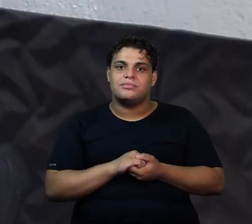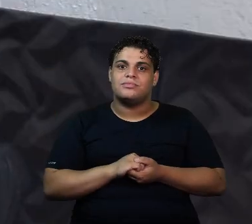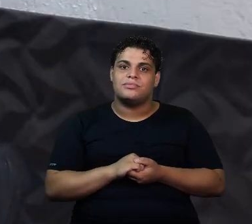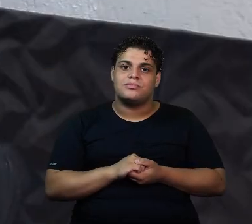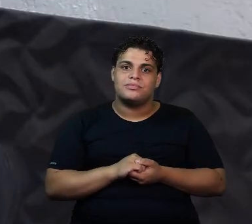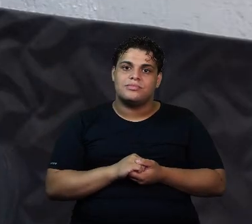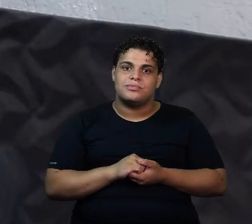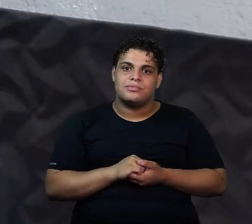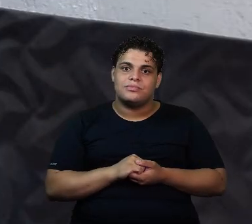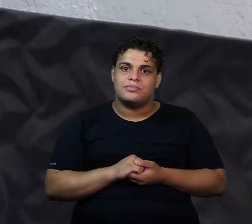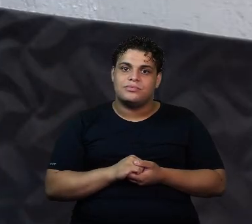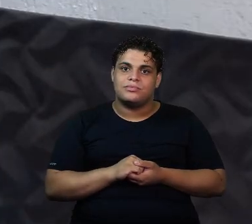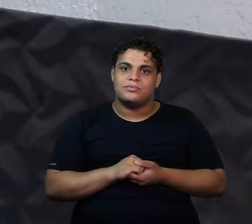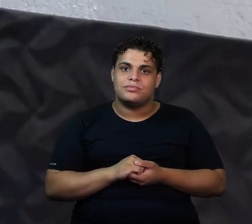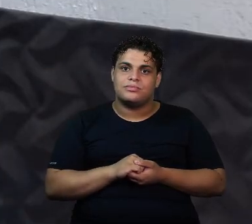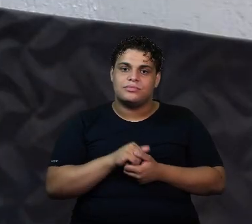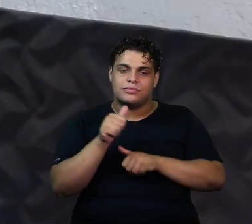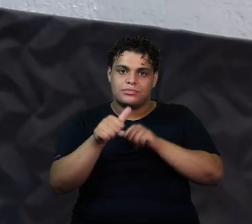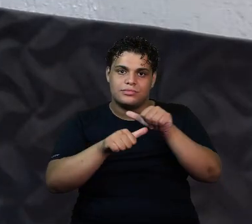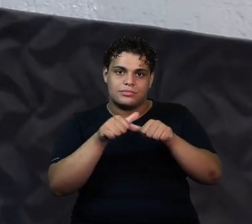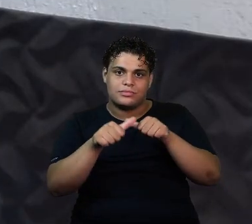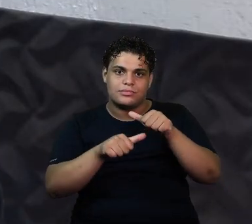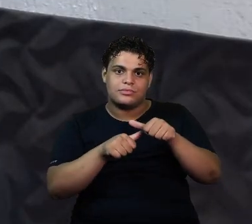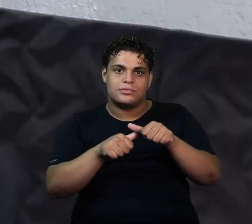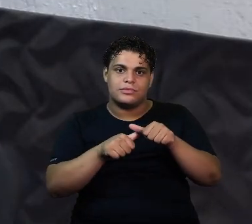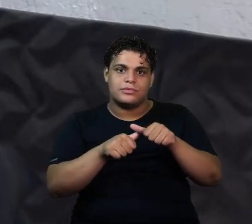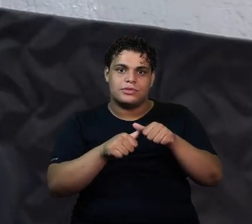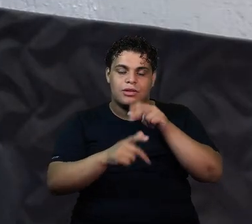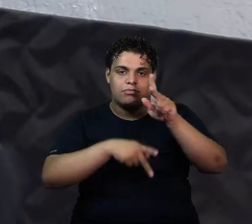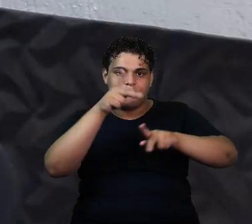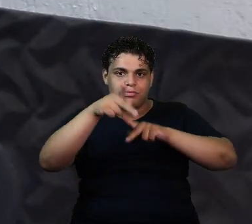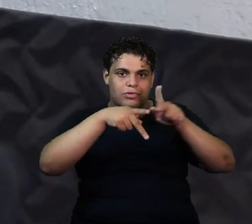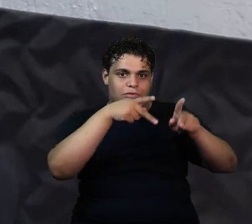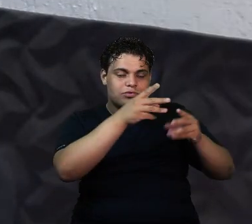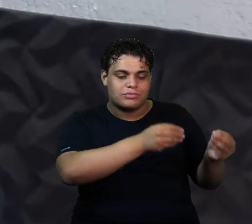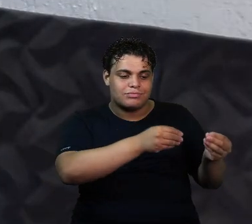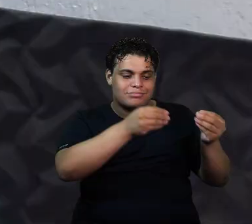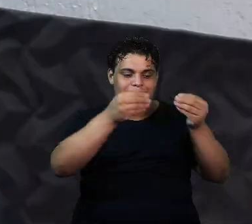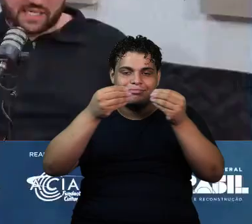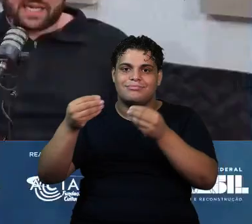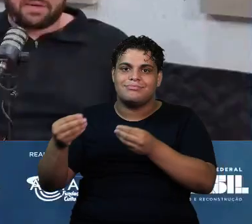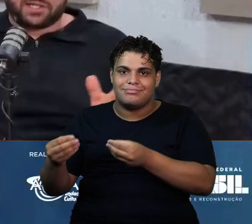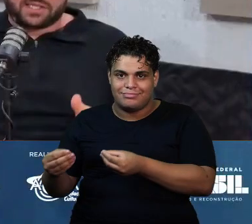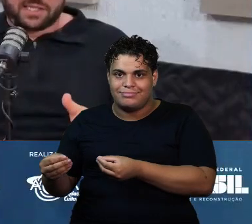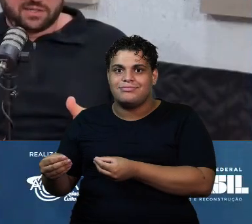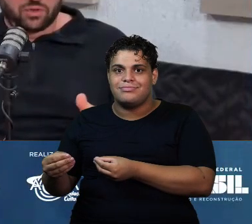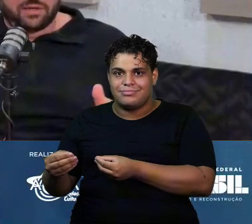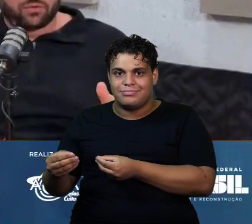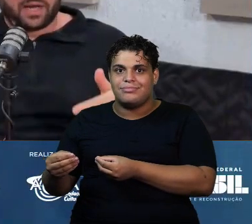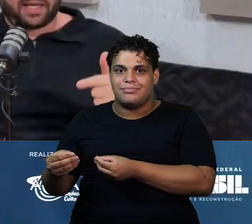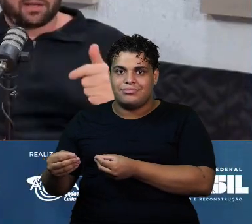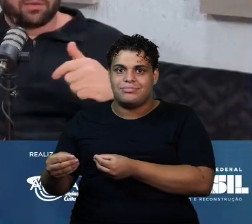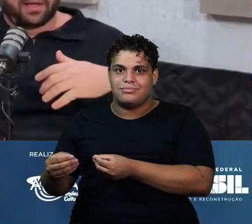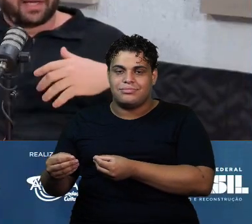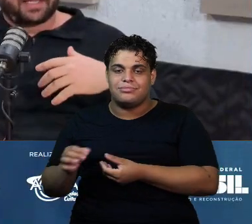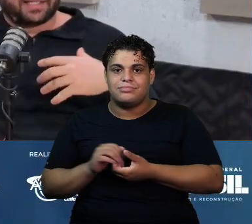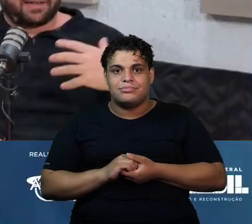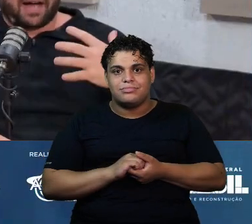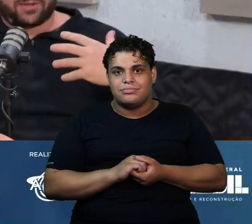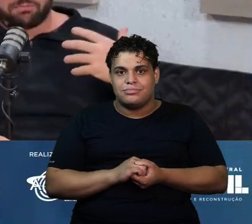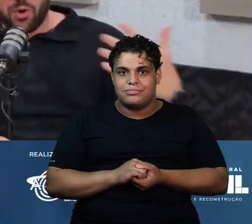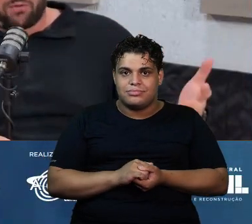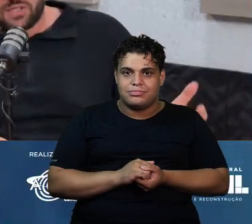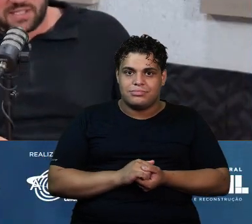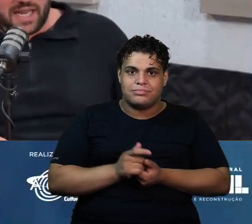eles viram povos exilados, né? Então, o Rafael escreveu exatamente assim no livro, né? Então,